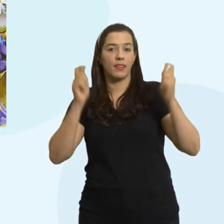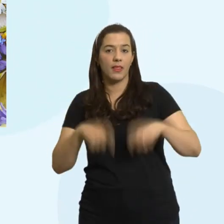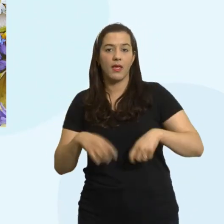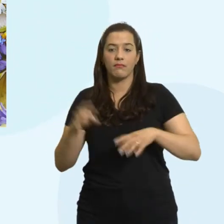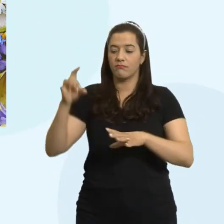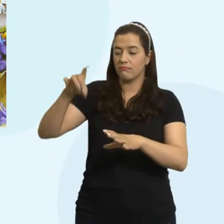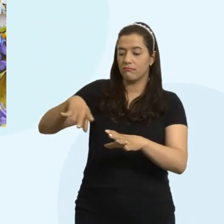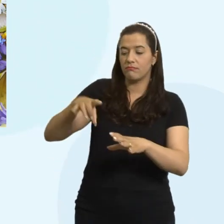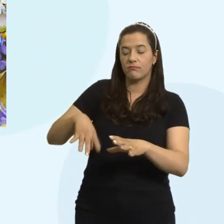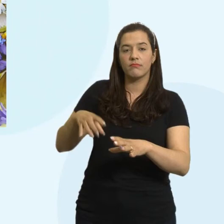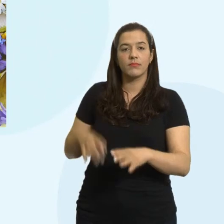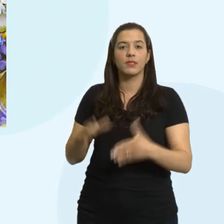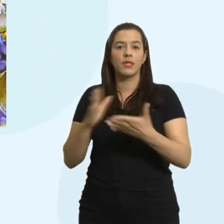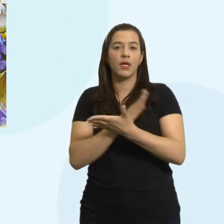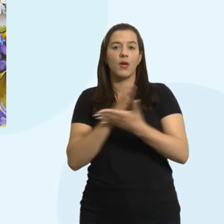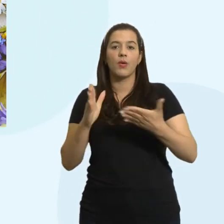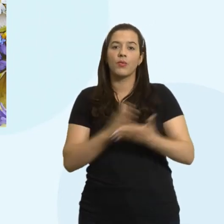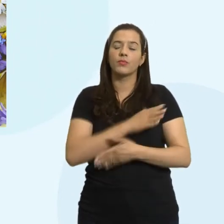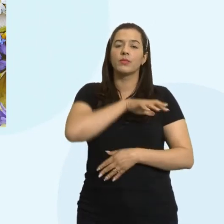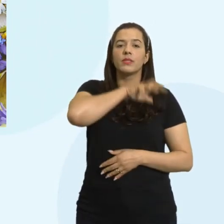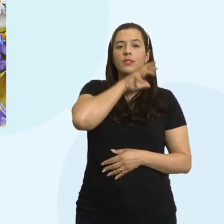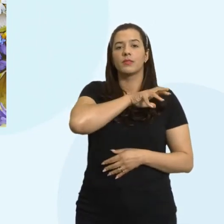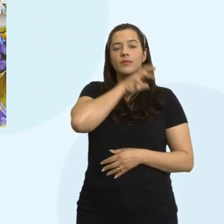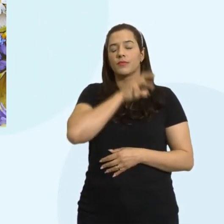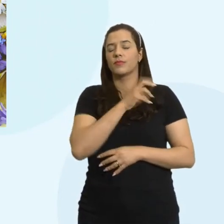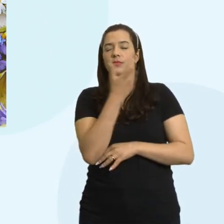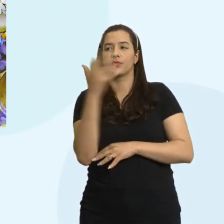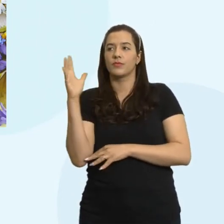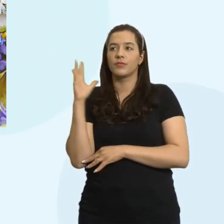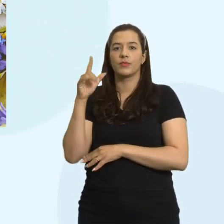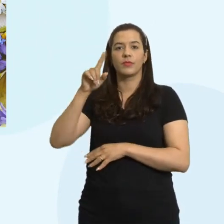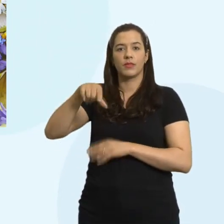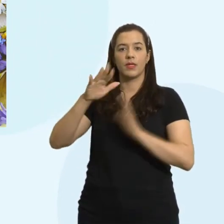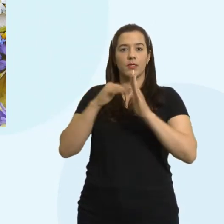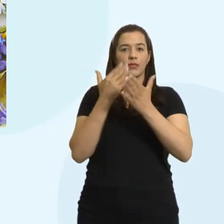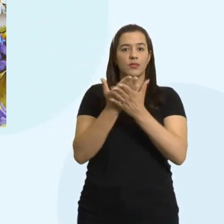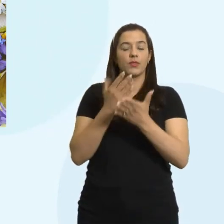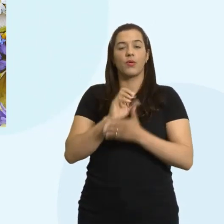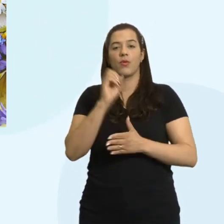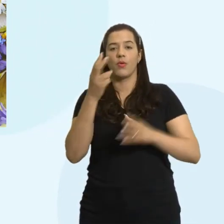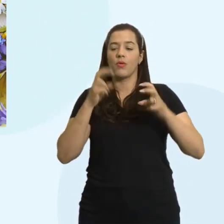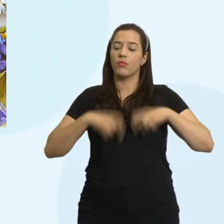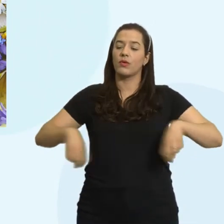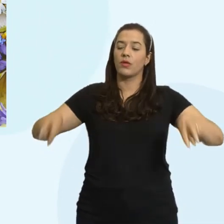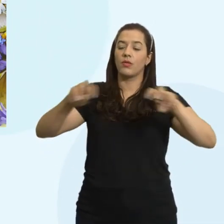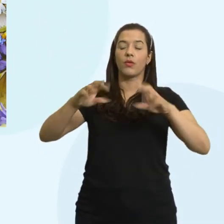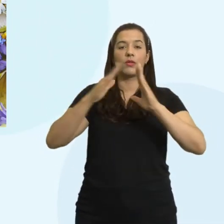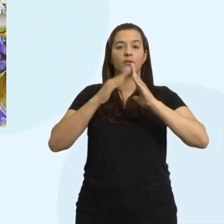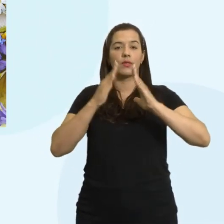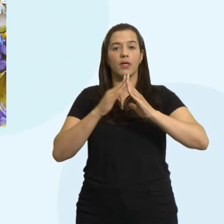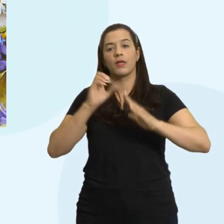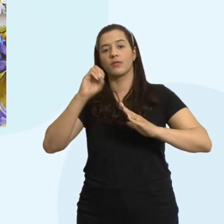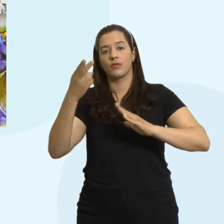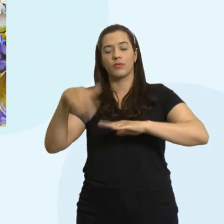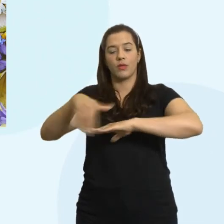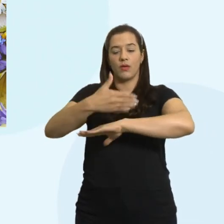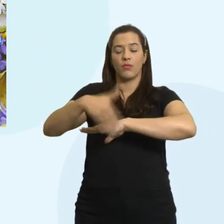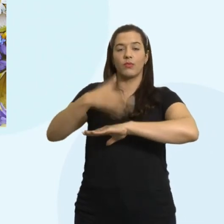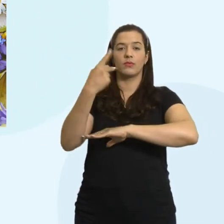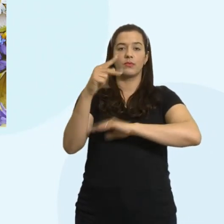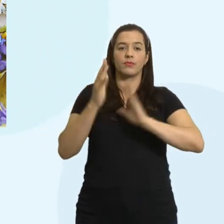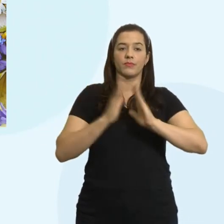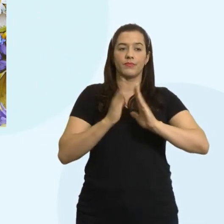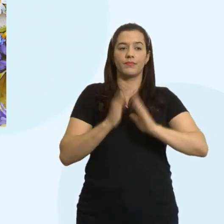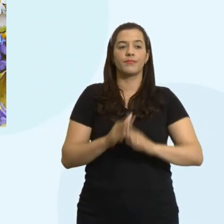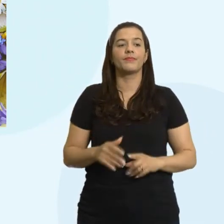algumas dessas frutas ou dessas flores na escola ou ao redor da sua casa, na região onde você mora? Banana